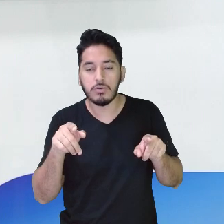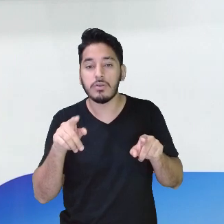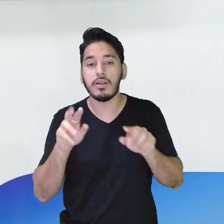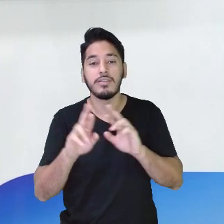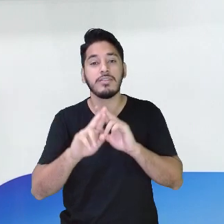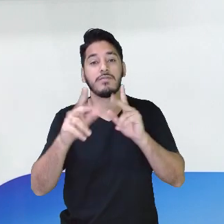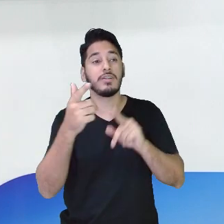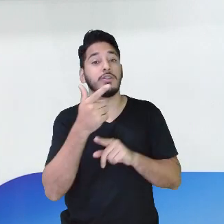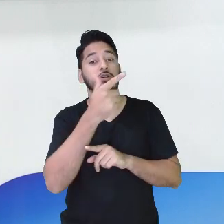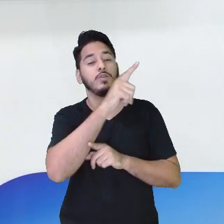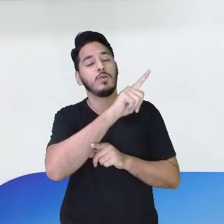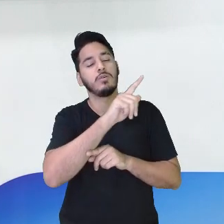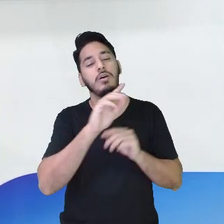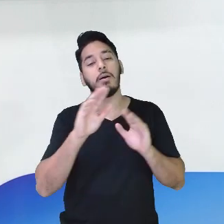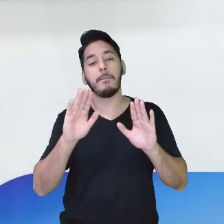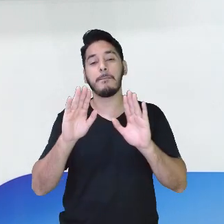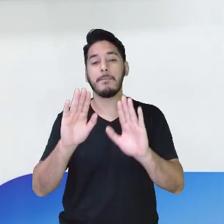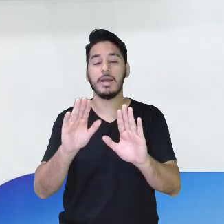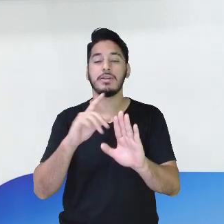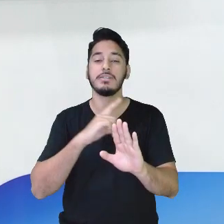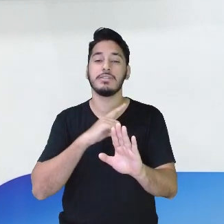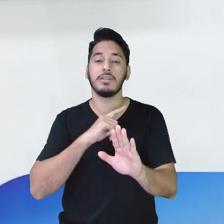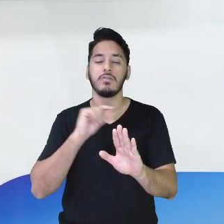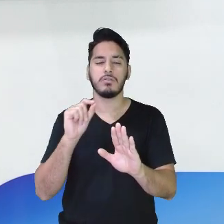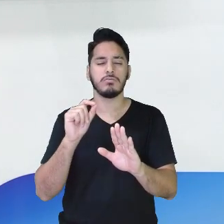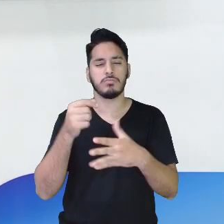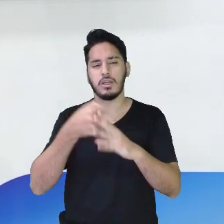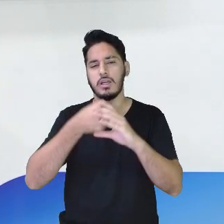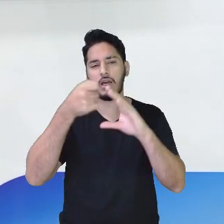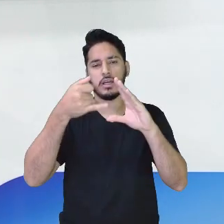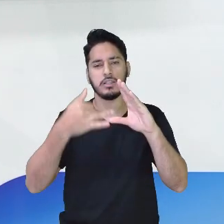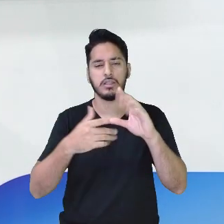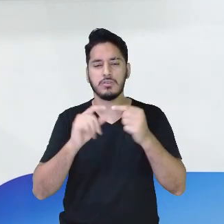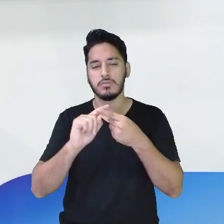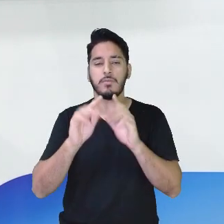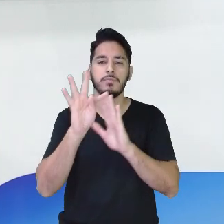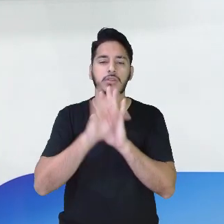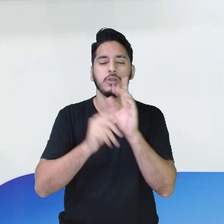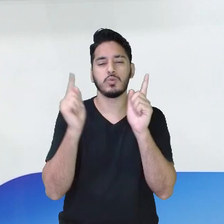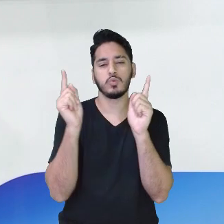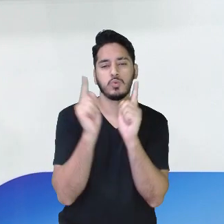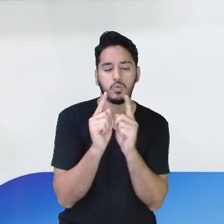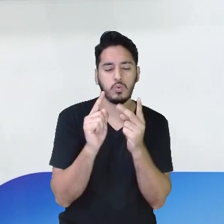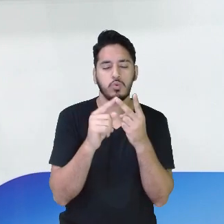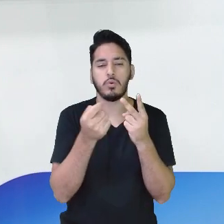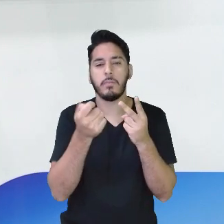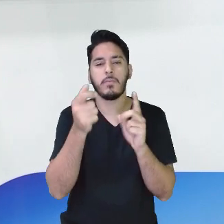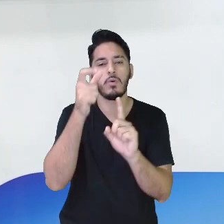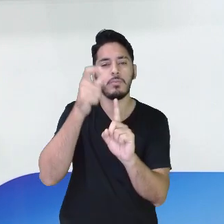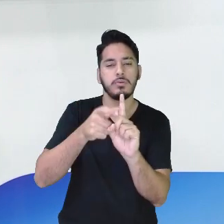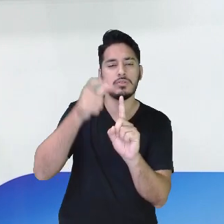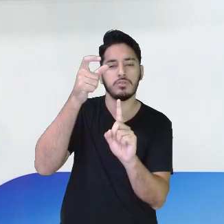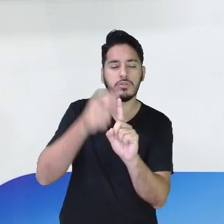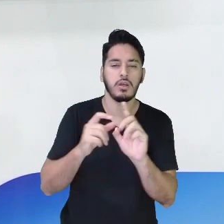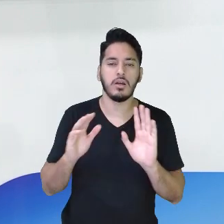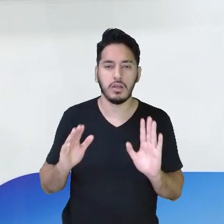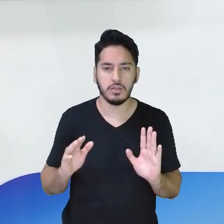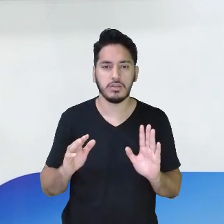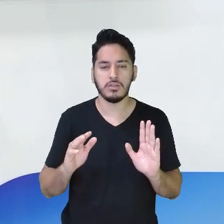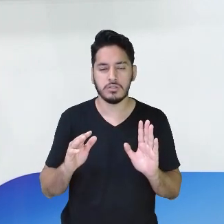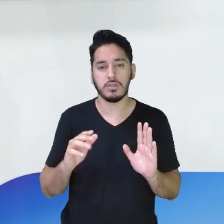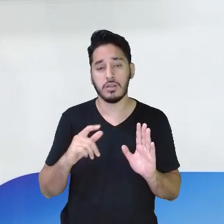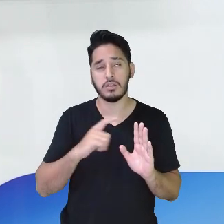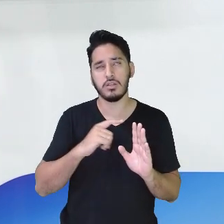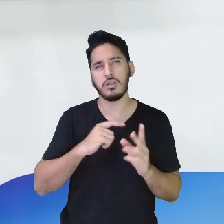outros contos, porém tem aquelas mesmas características. Texto curto, poucos personagens, não é? Tem